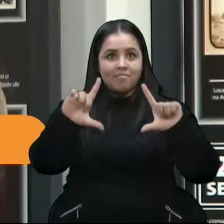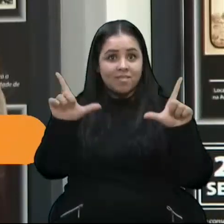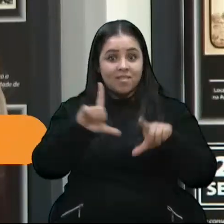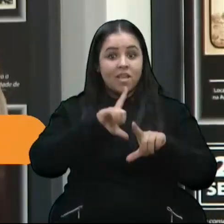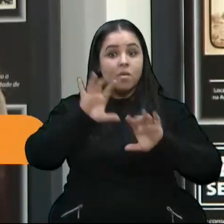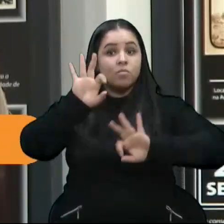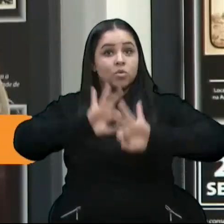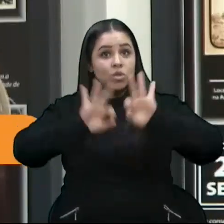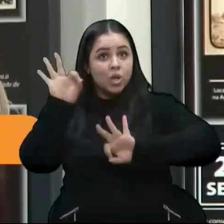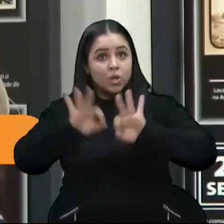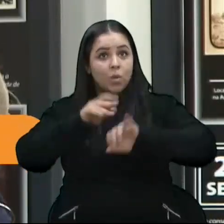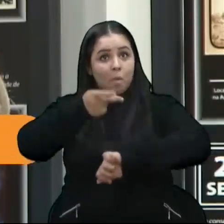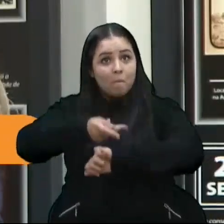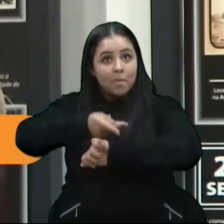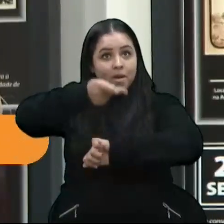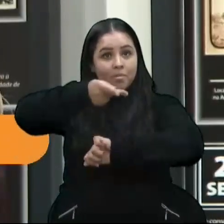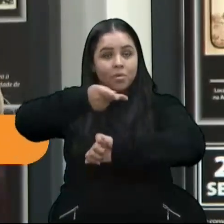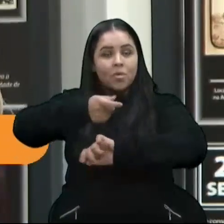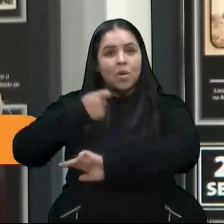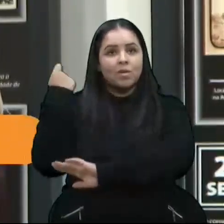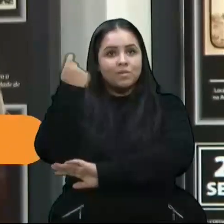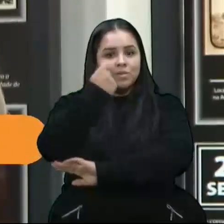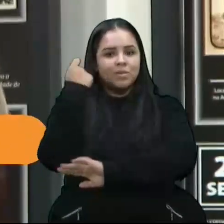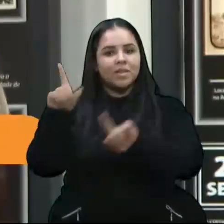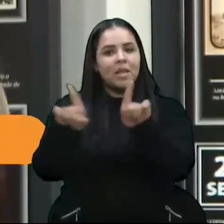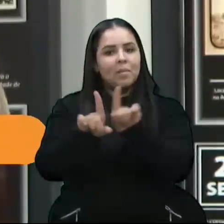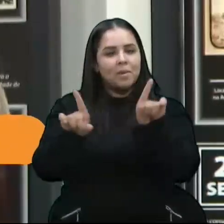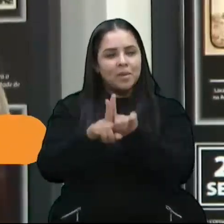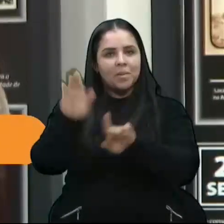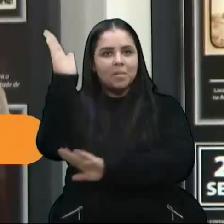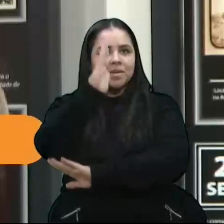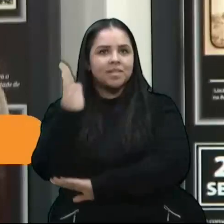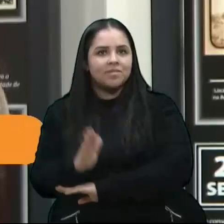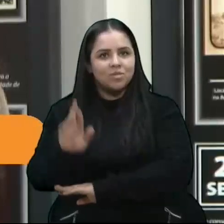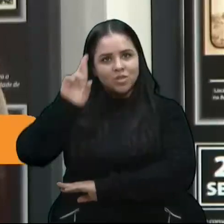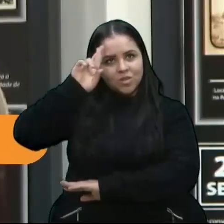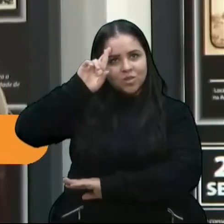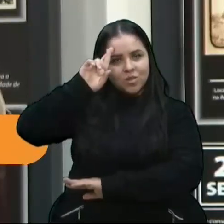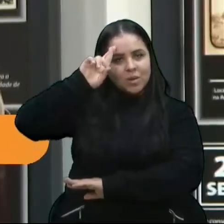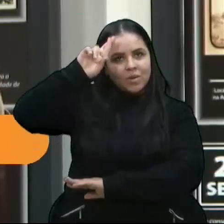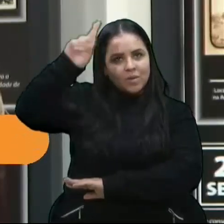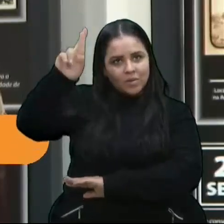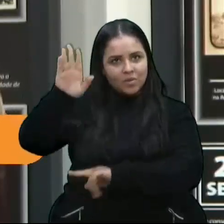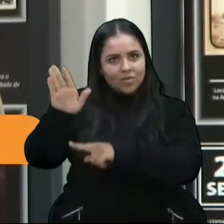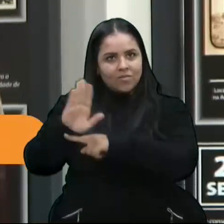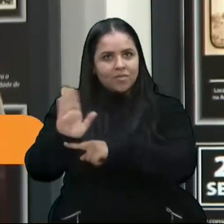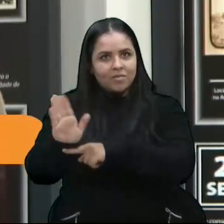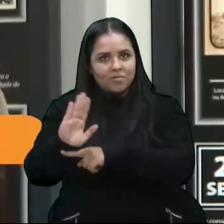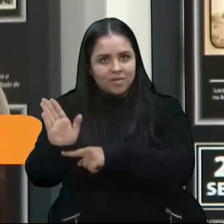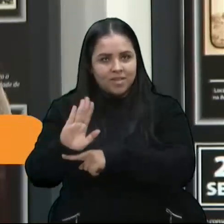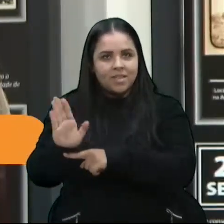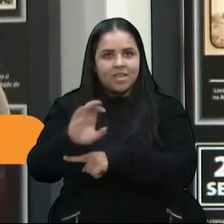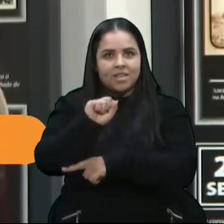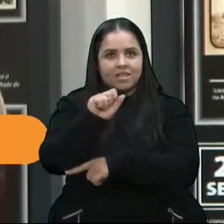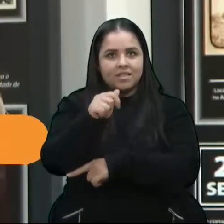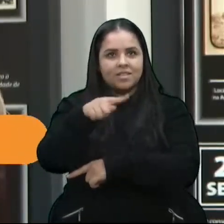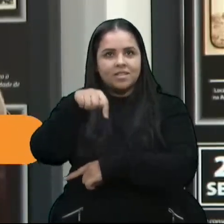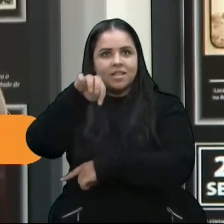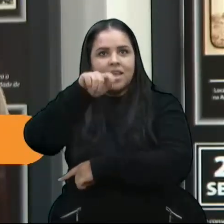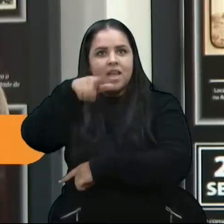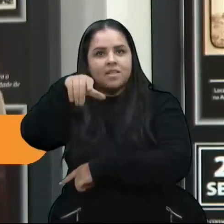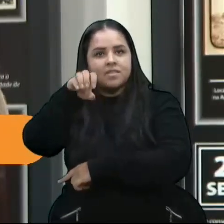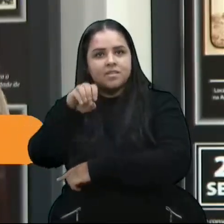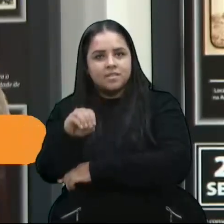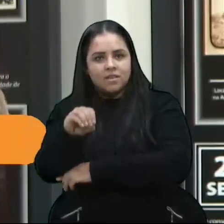tanto no Rio Grande do Sul quanto no Brasil. Foi diretor de cena nas produtoras Estação Elétrica e Cubo